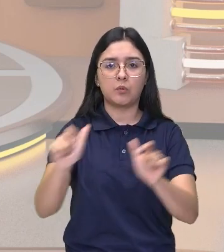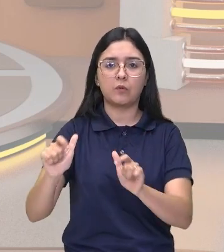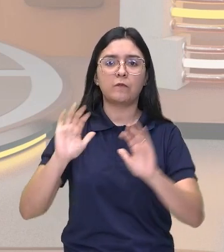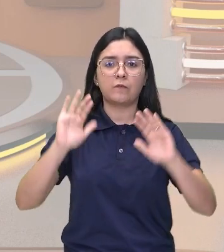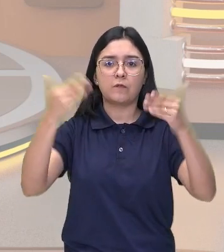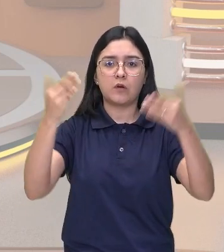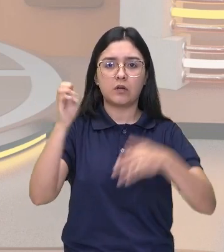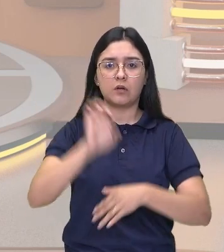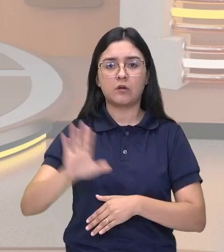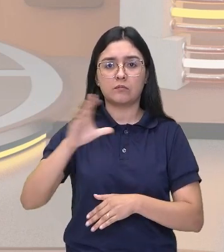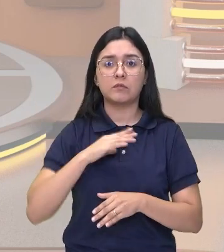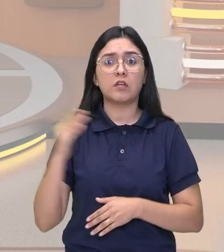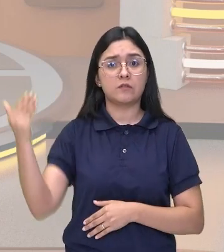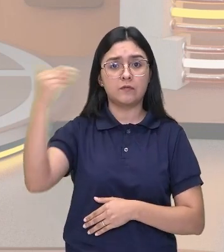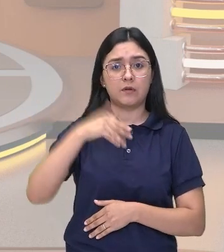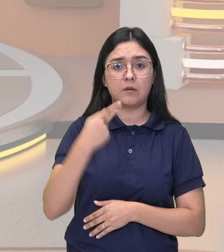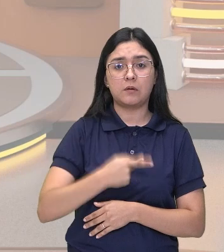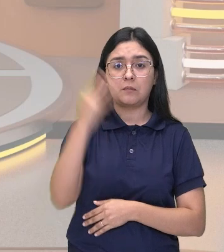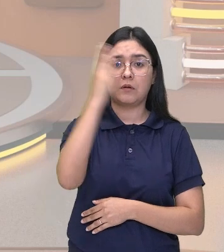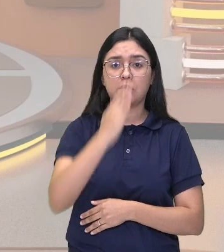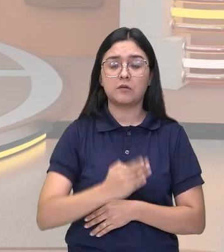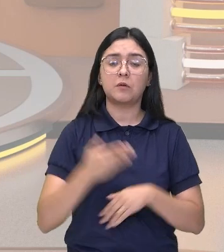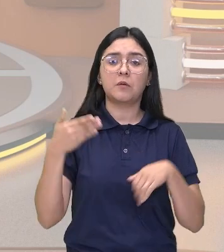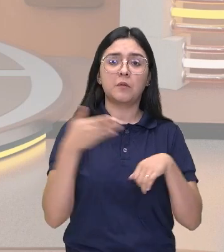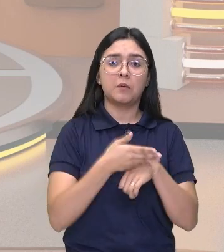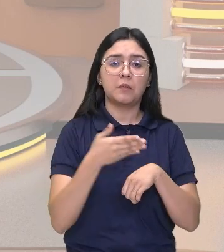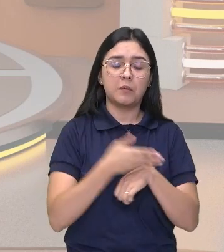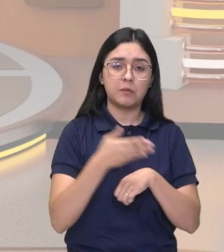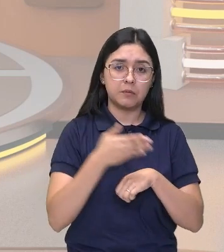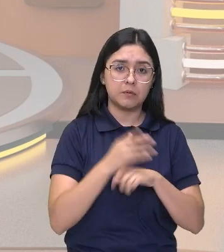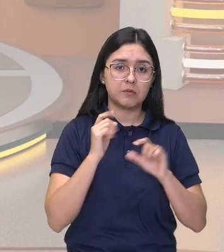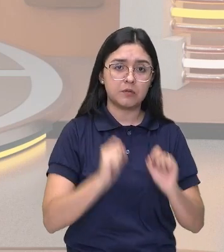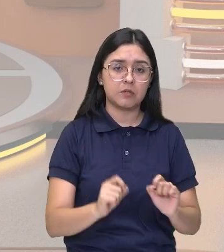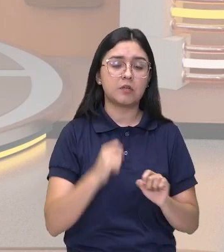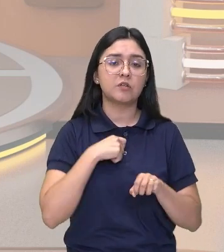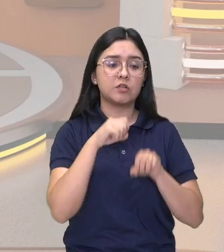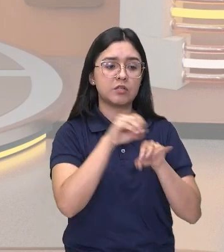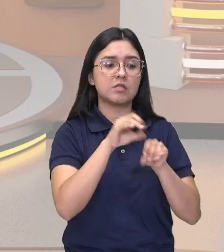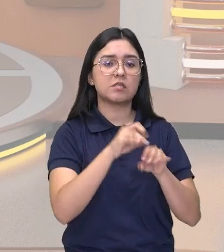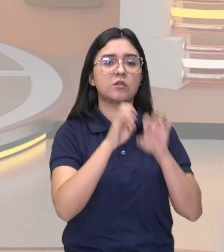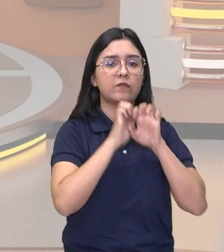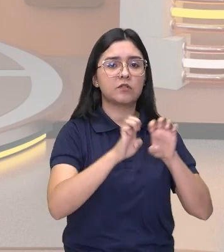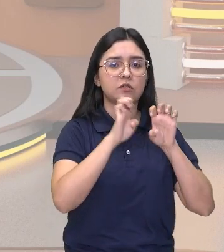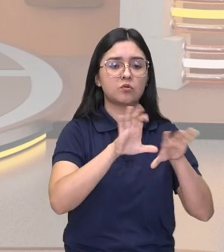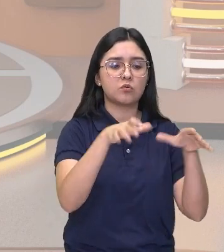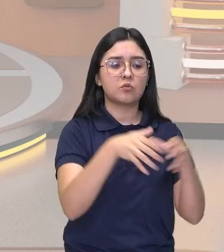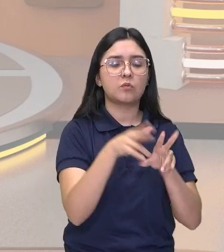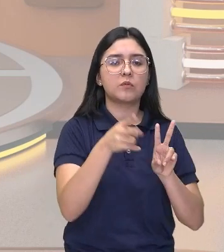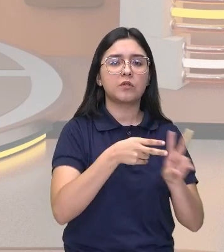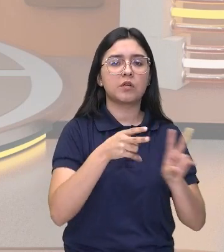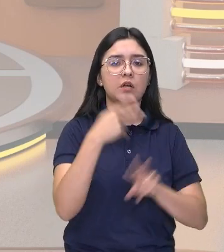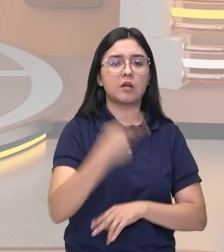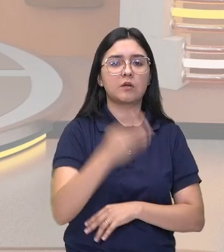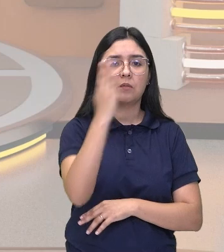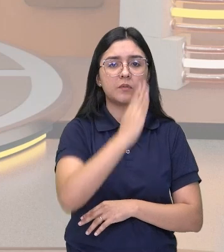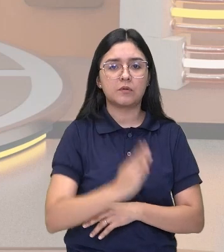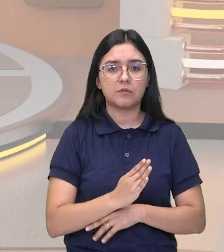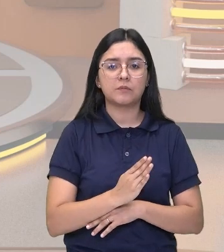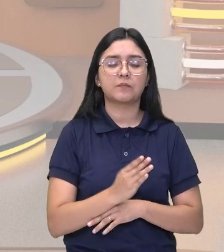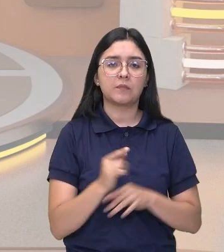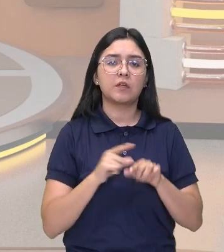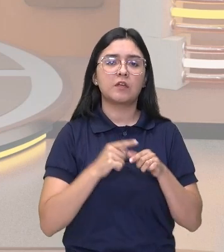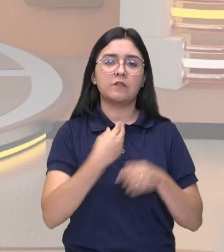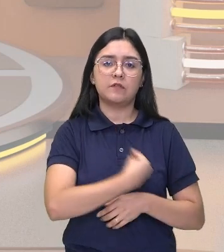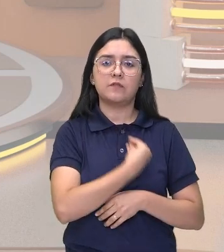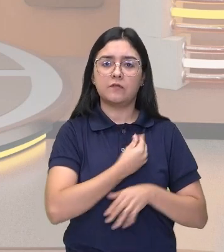vieram, inclusive, para o Brasil participar ativamente do processo de catequização dos indígenas que aqui moravam.